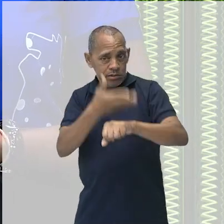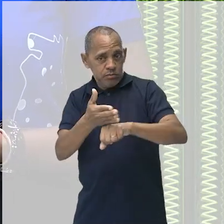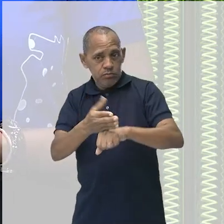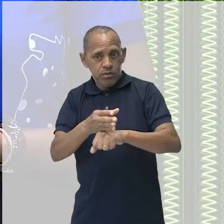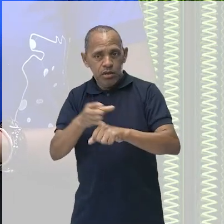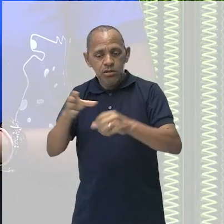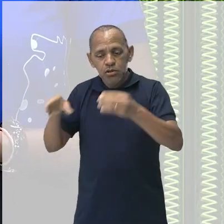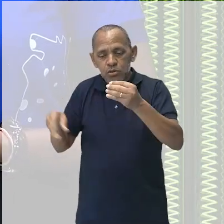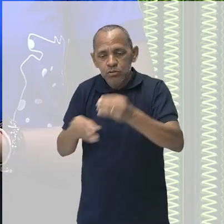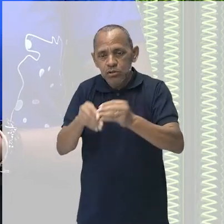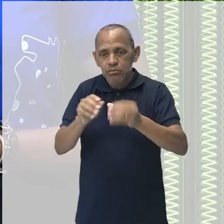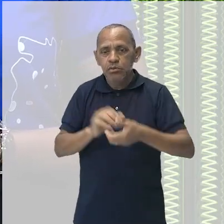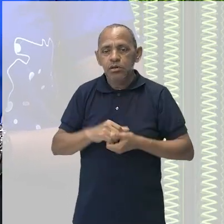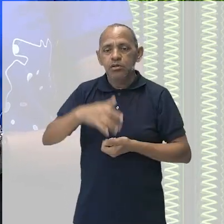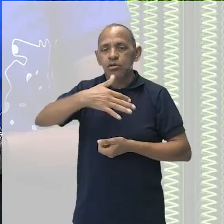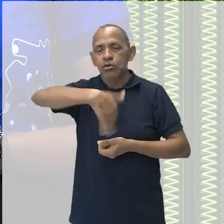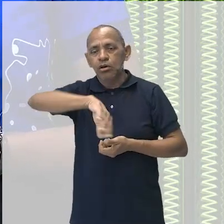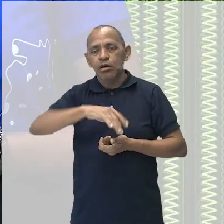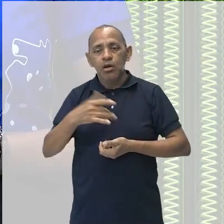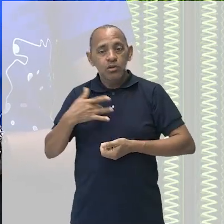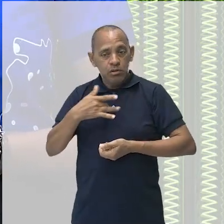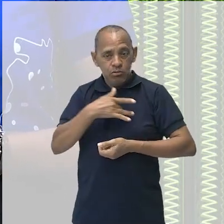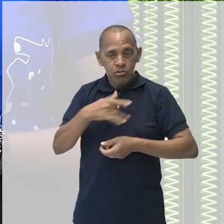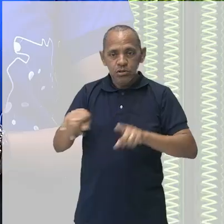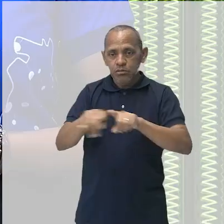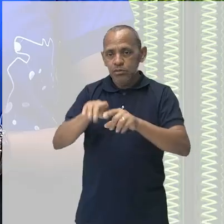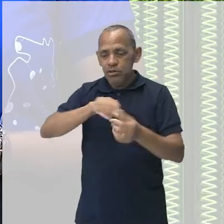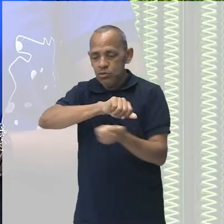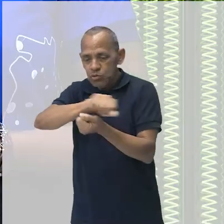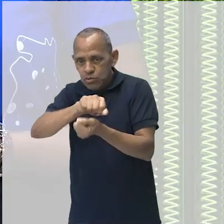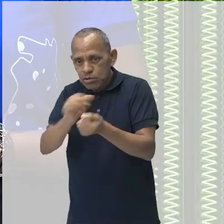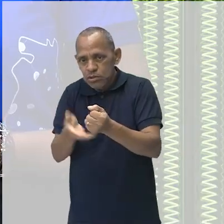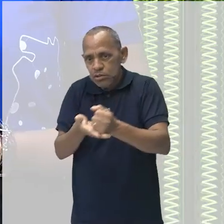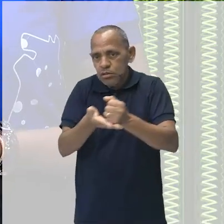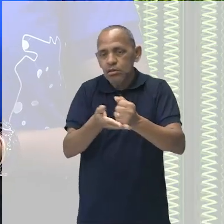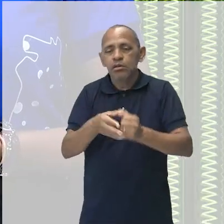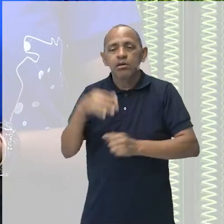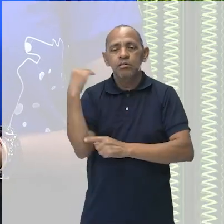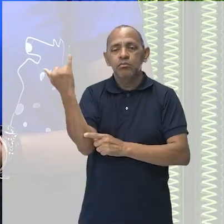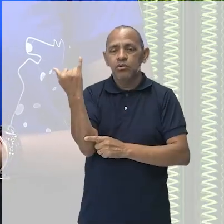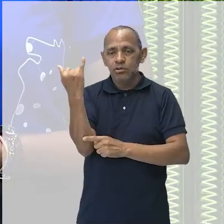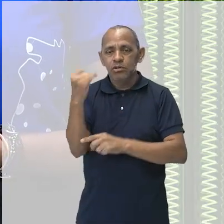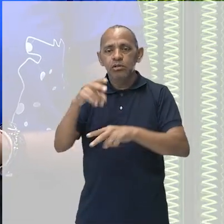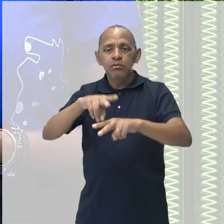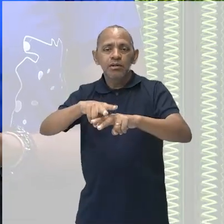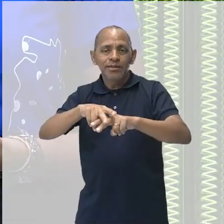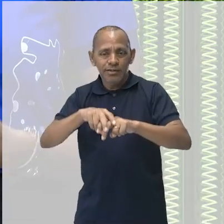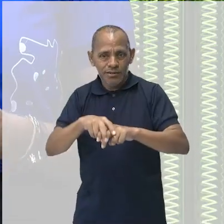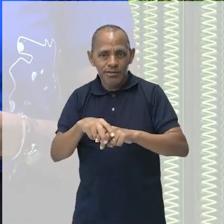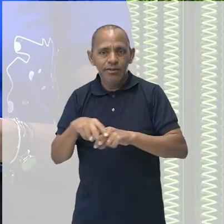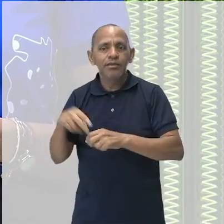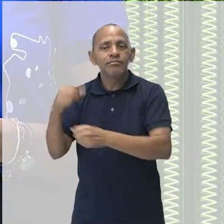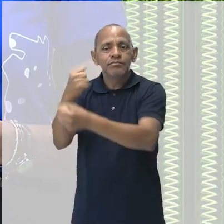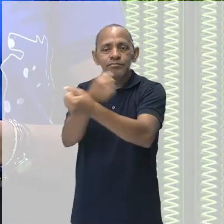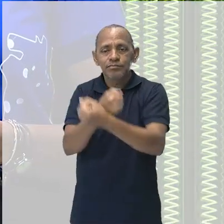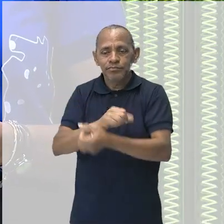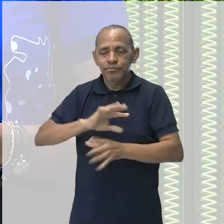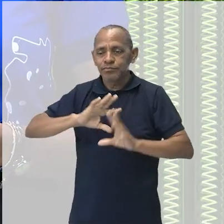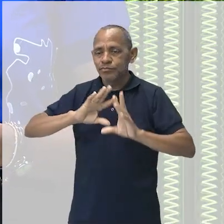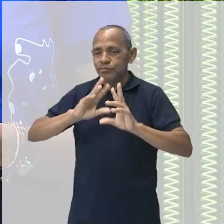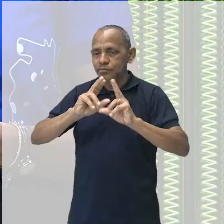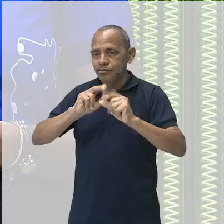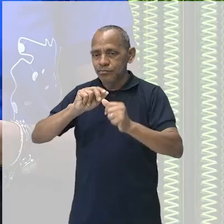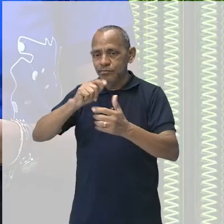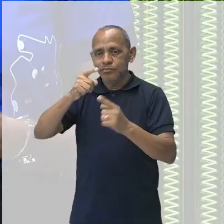ambiente mais saudável, bem como sustentável e que é fundamental para a proteção de todas as formas de